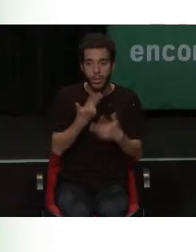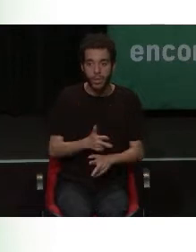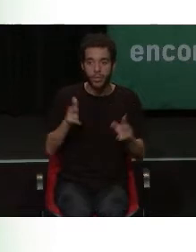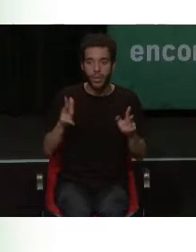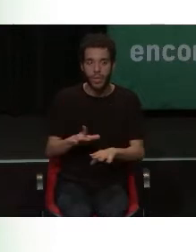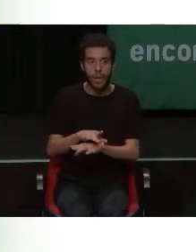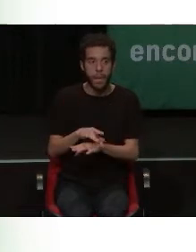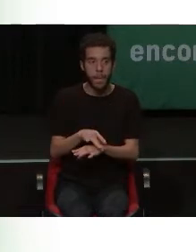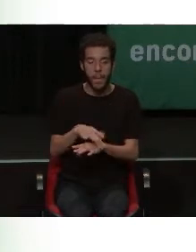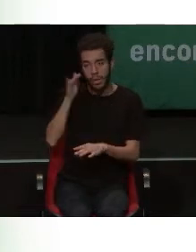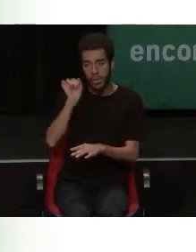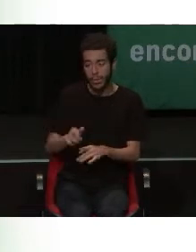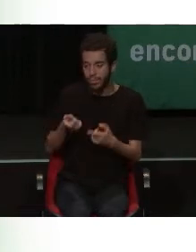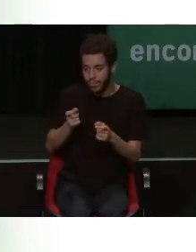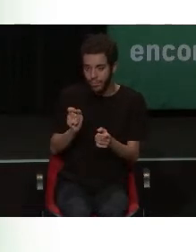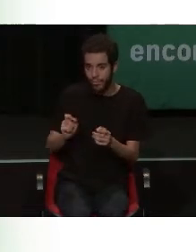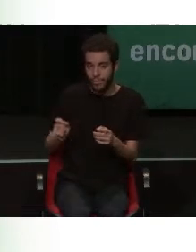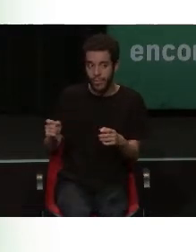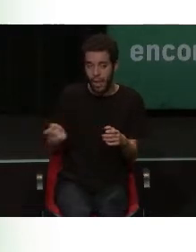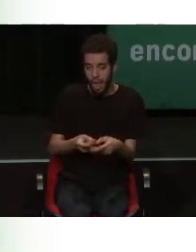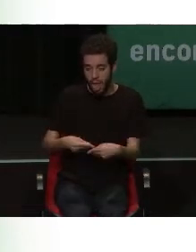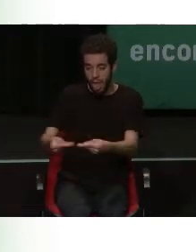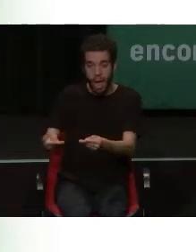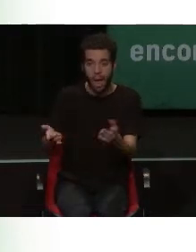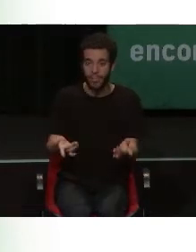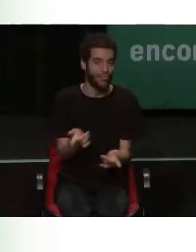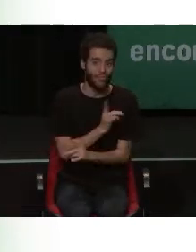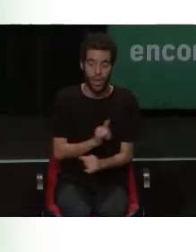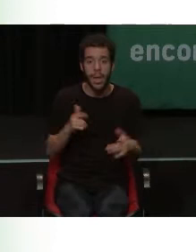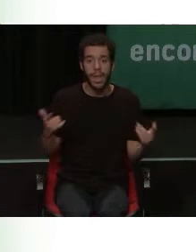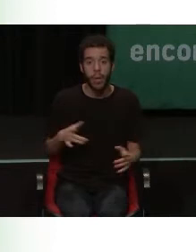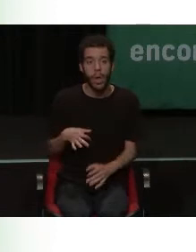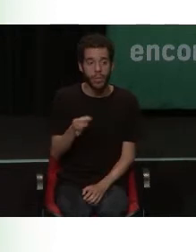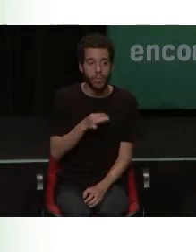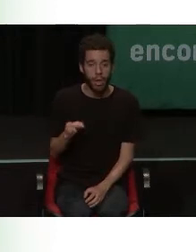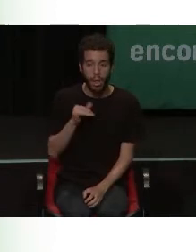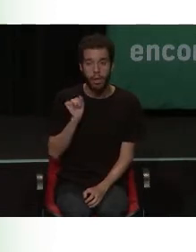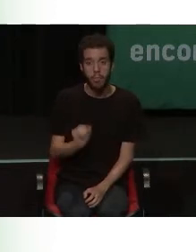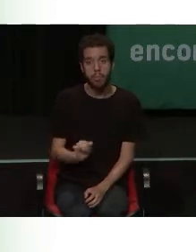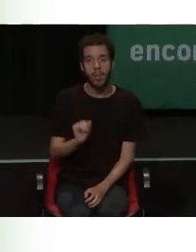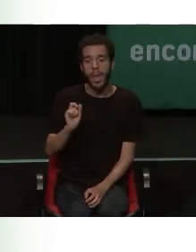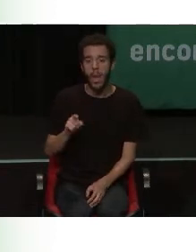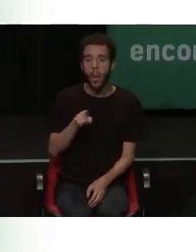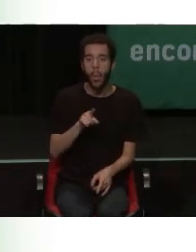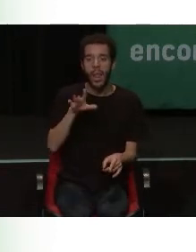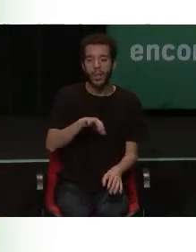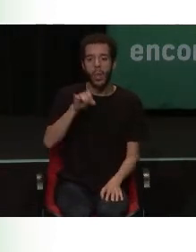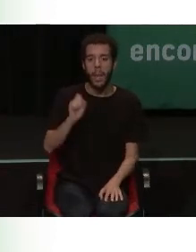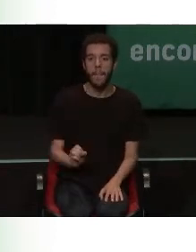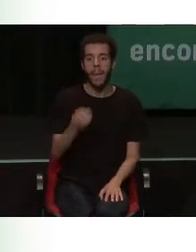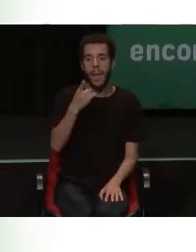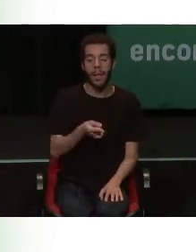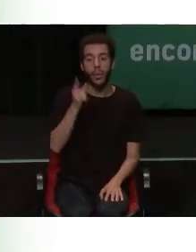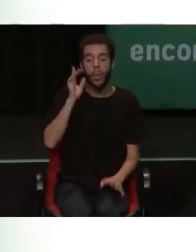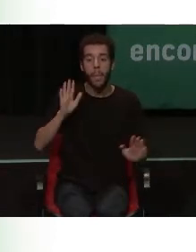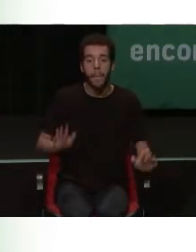nossos animais e, portanto, nessas moléculas e a resistência a essas últimas moléculas, que não são a primeira escolha, mas que são a